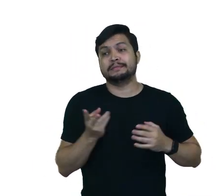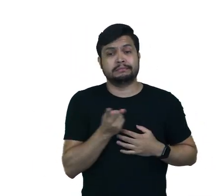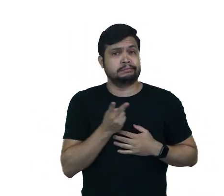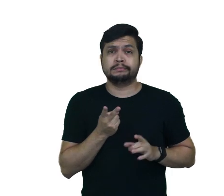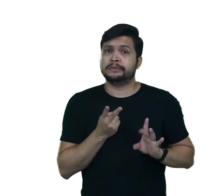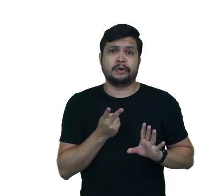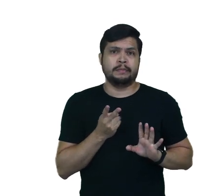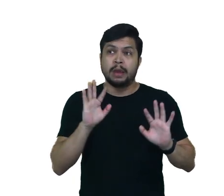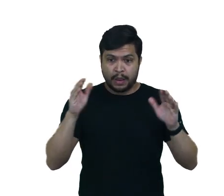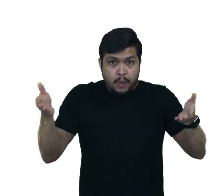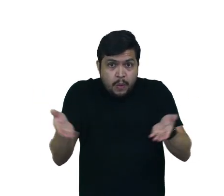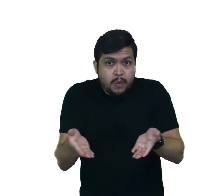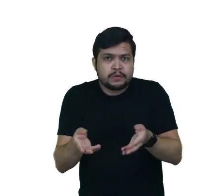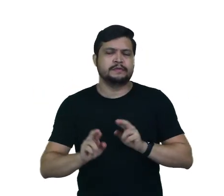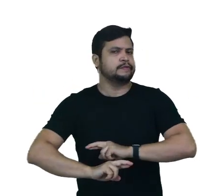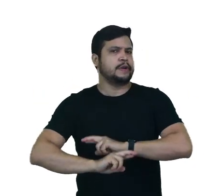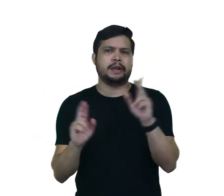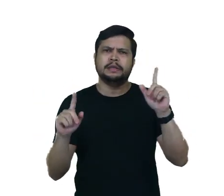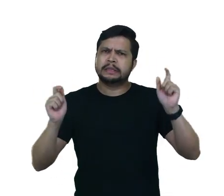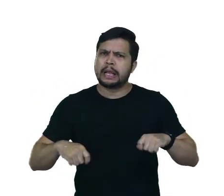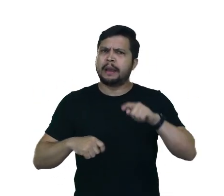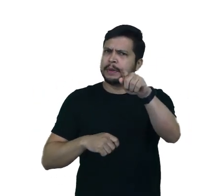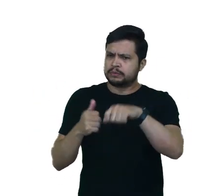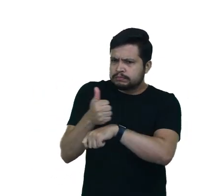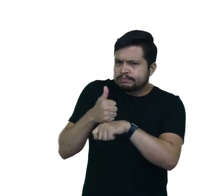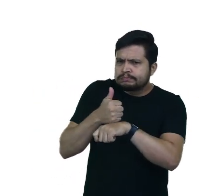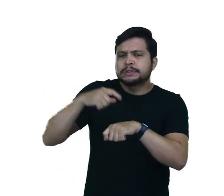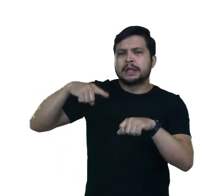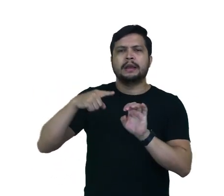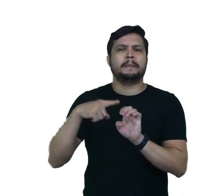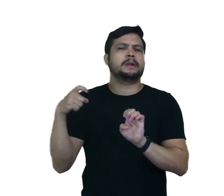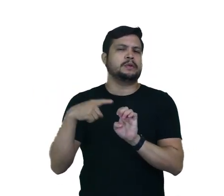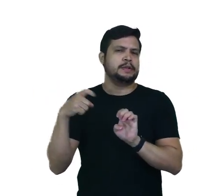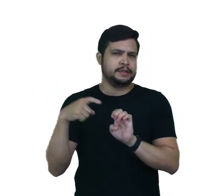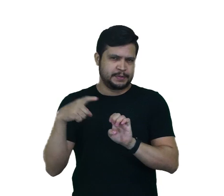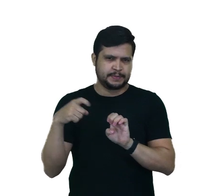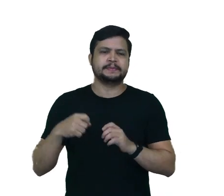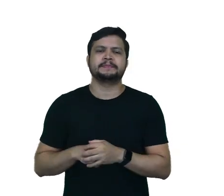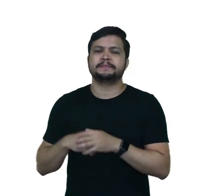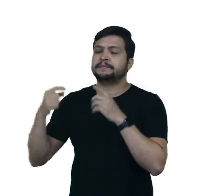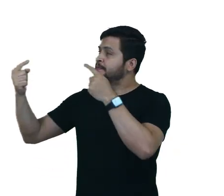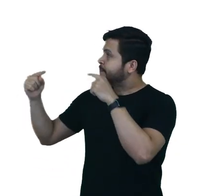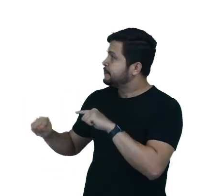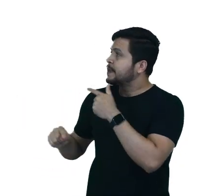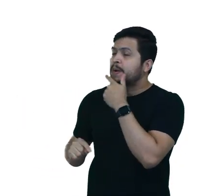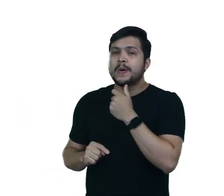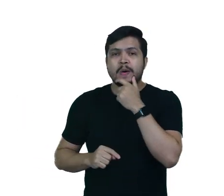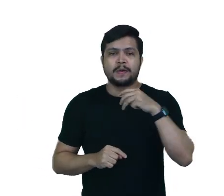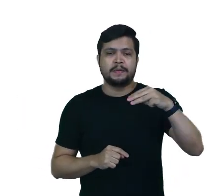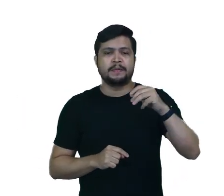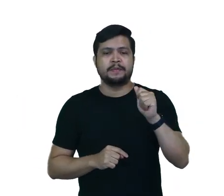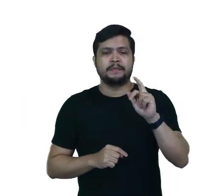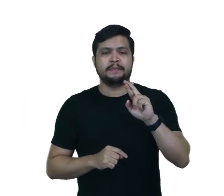tem mais concurso, gente. Vamos, empreendedorismo, os negócios que a gente pode tocar. A outra coisa é que isso aqui